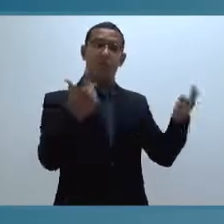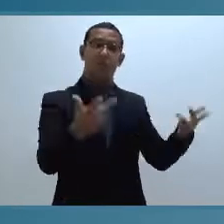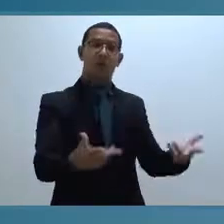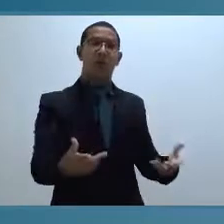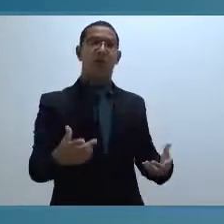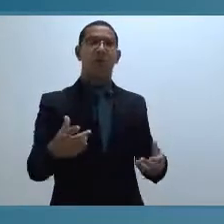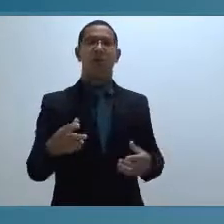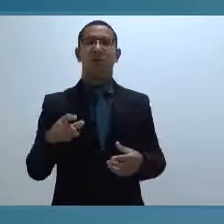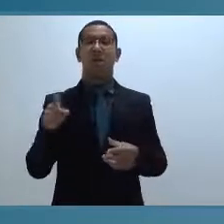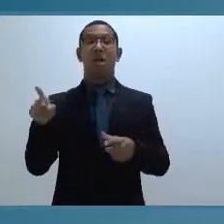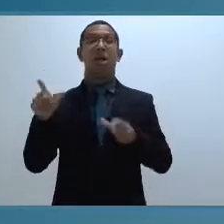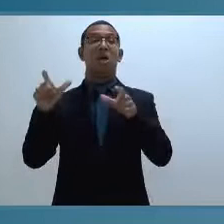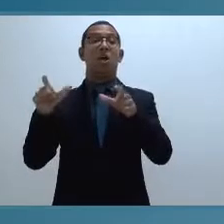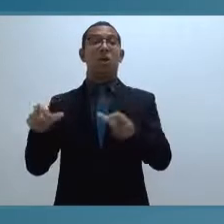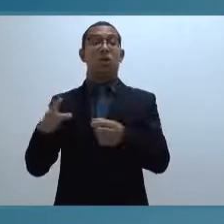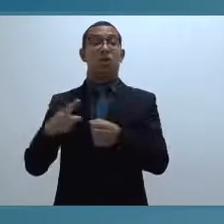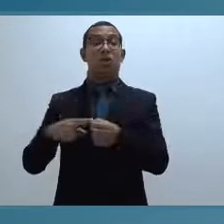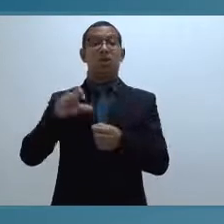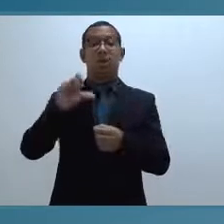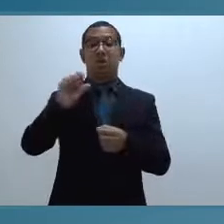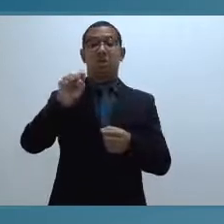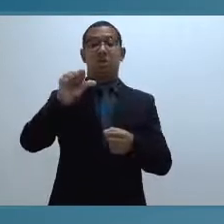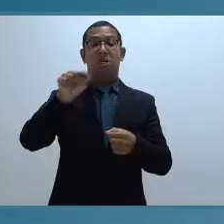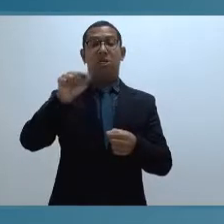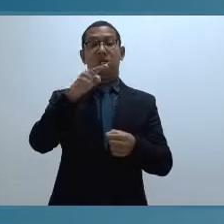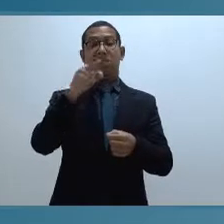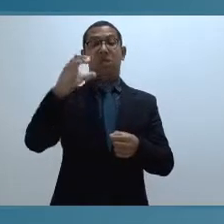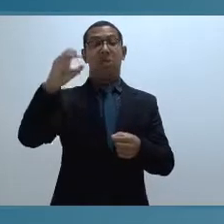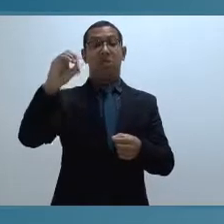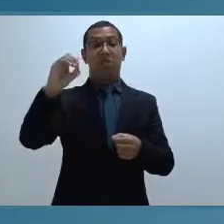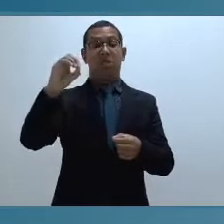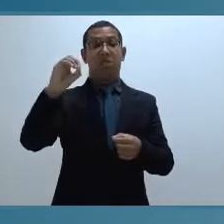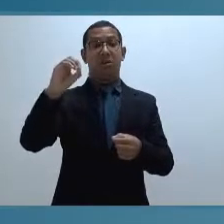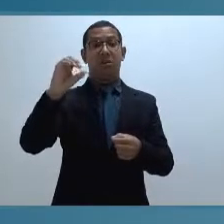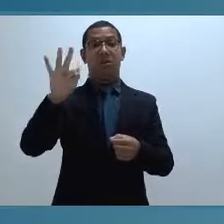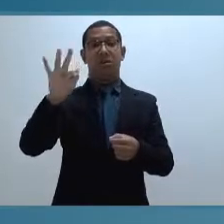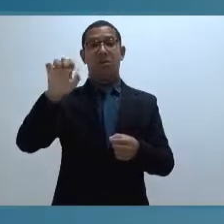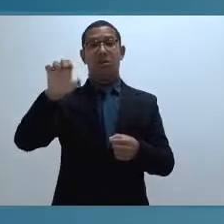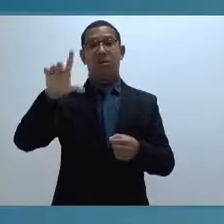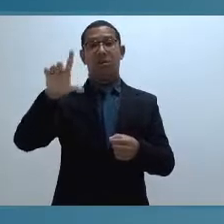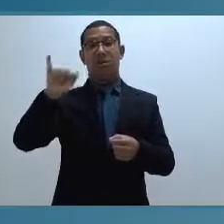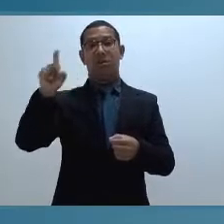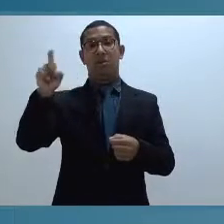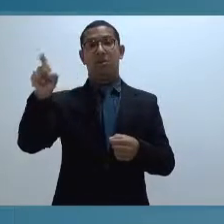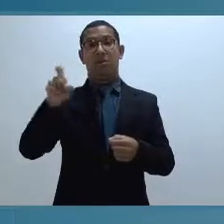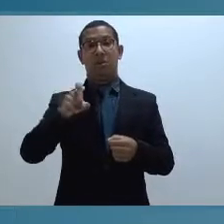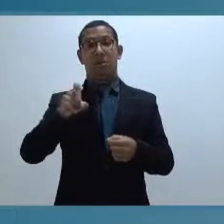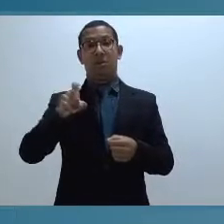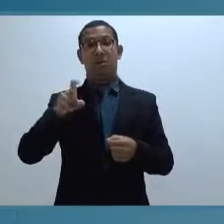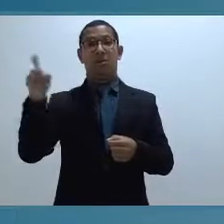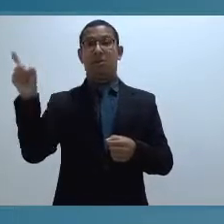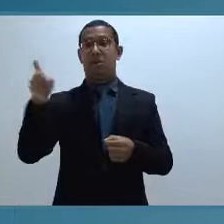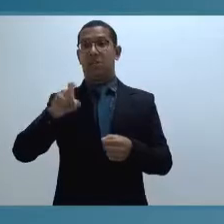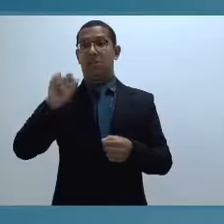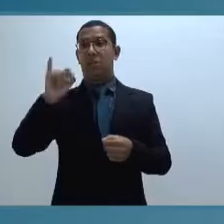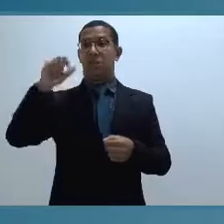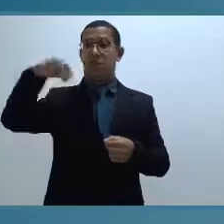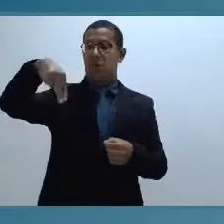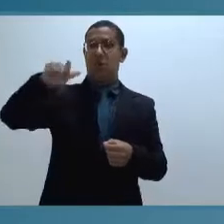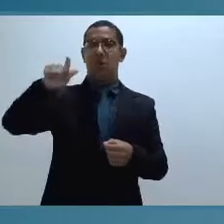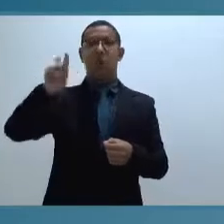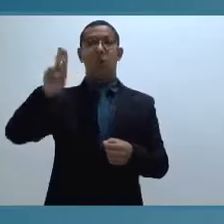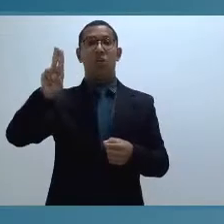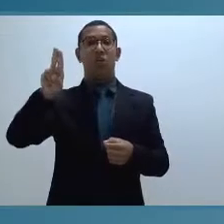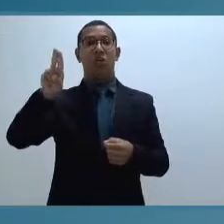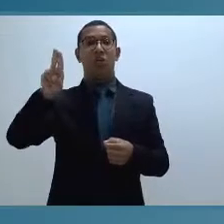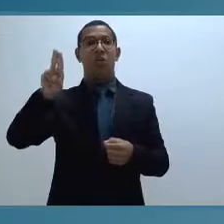Xingu realmente é uma cidade que nem para quem gosta de bicho, nem pet shop tem. É, não é São Félix,